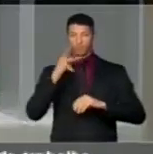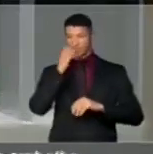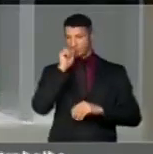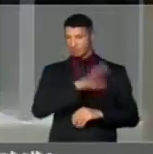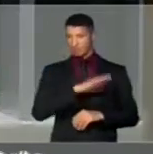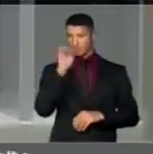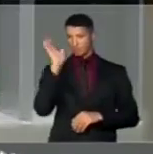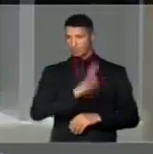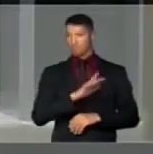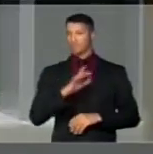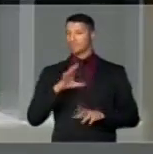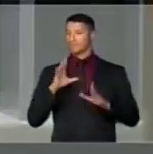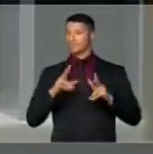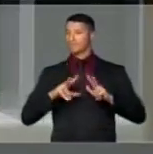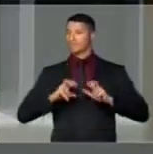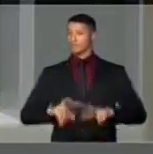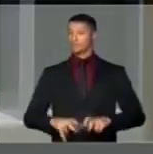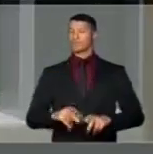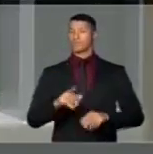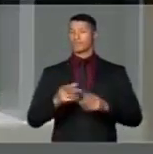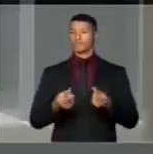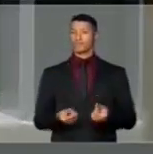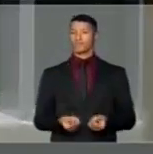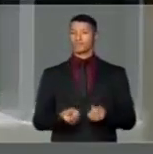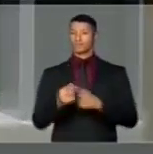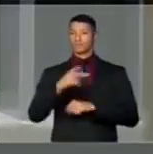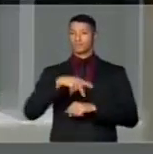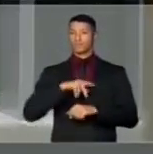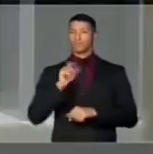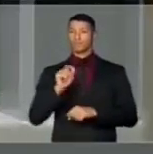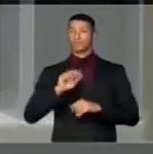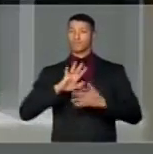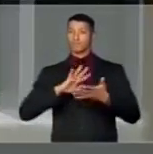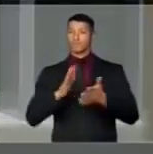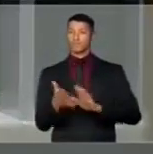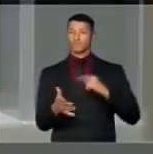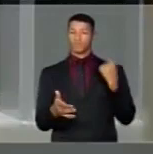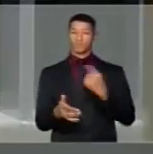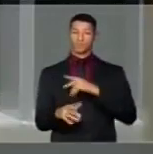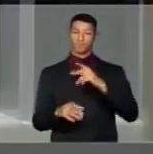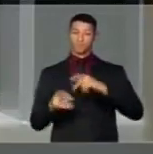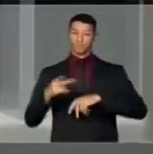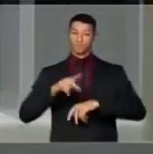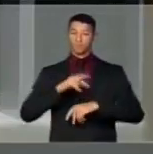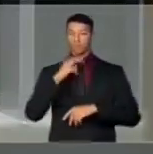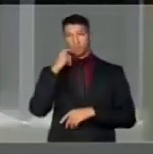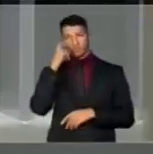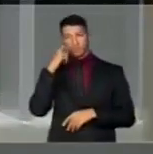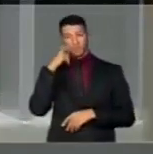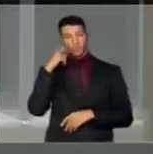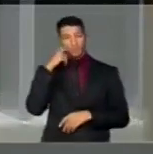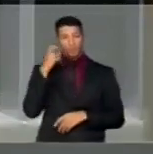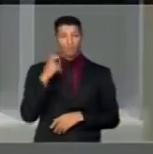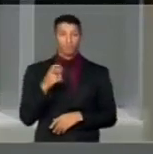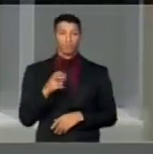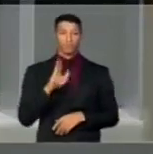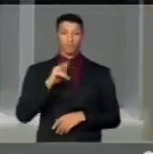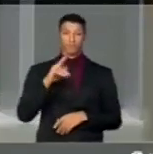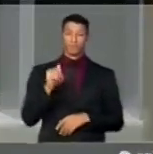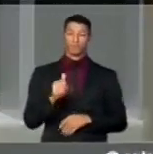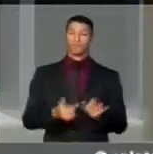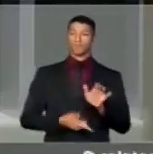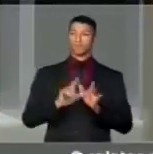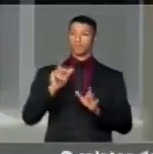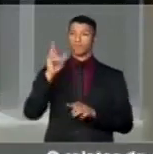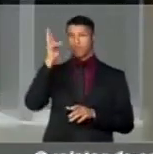esse mal, que consumiu as finanças do país, que transformou o nosso país em motivo de vergonha. Nunca